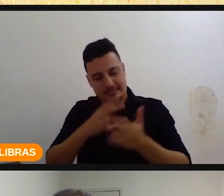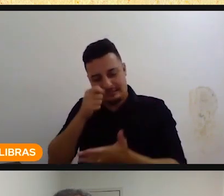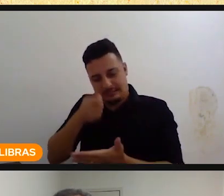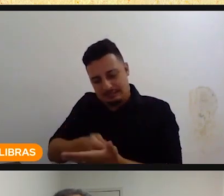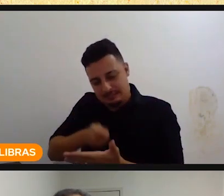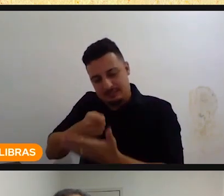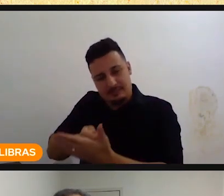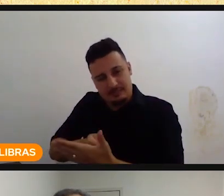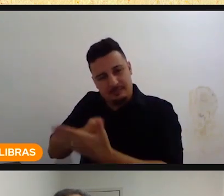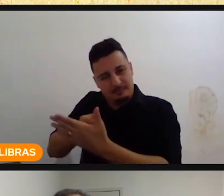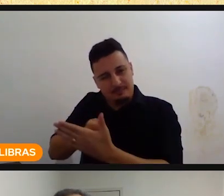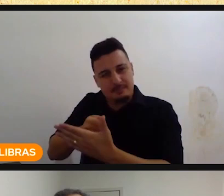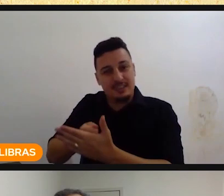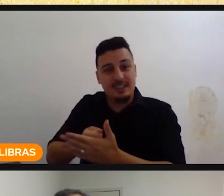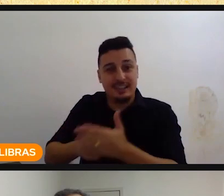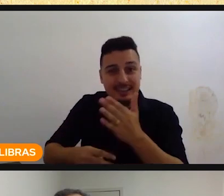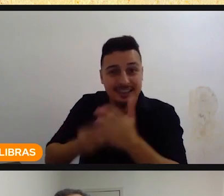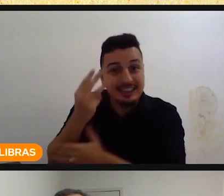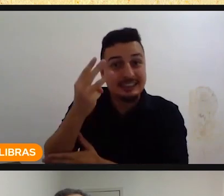gente conseguiu ganhar,